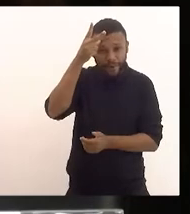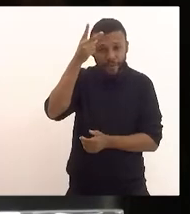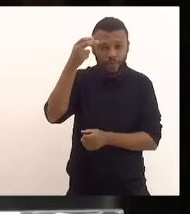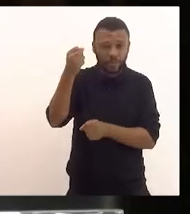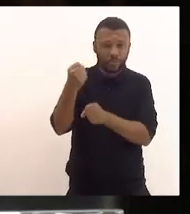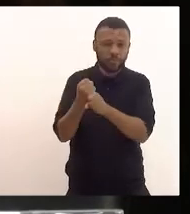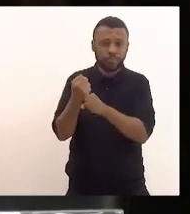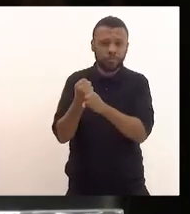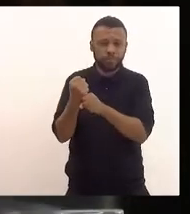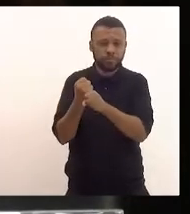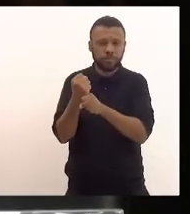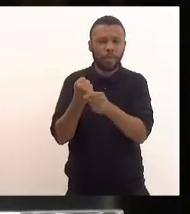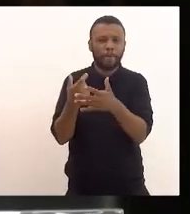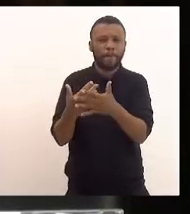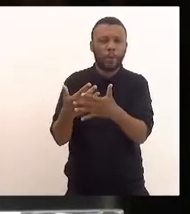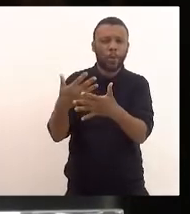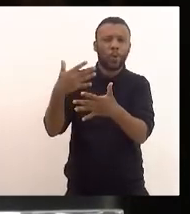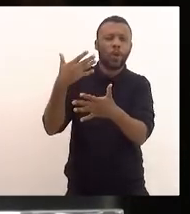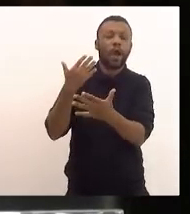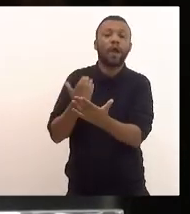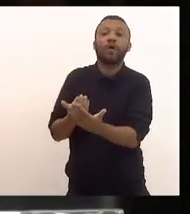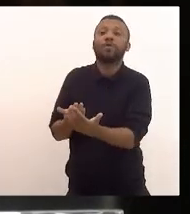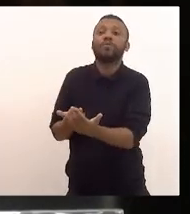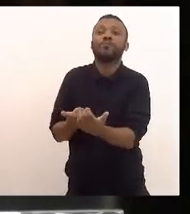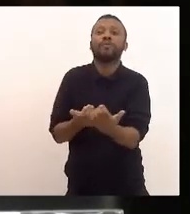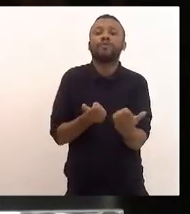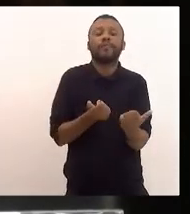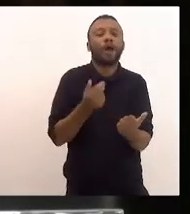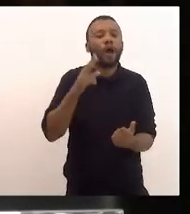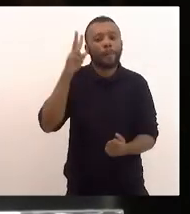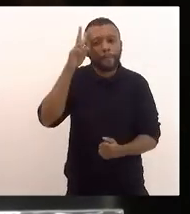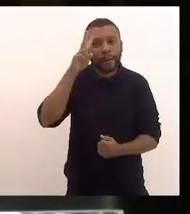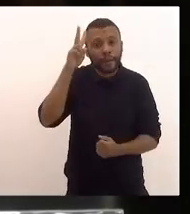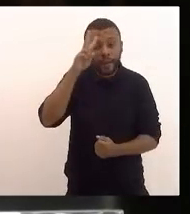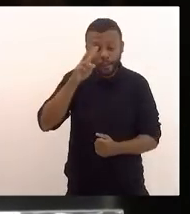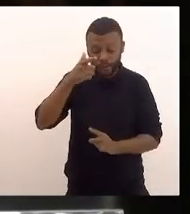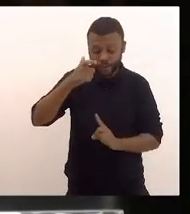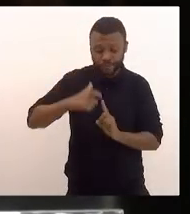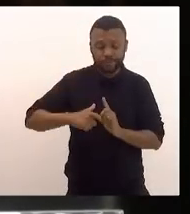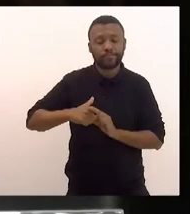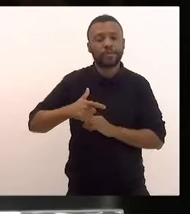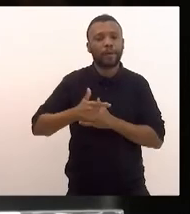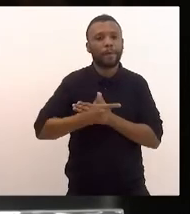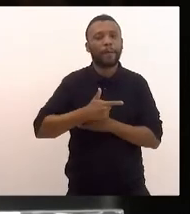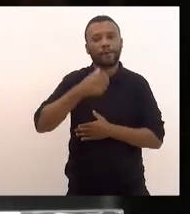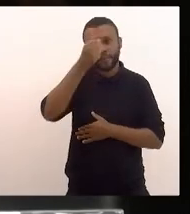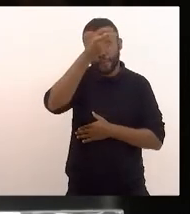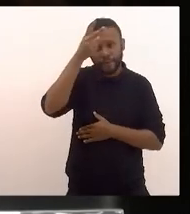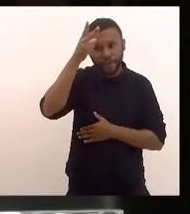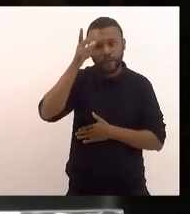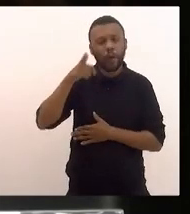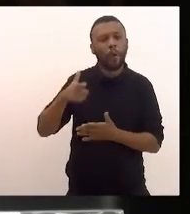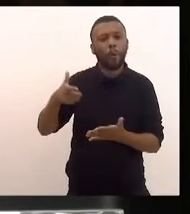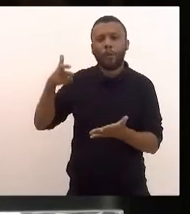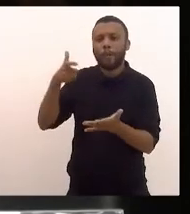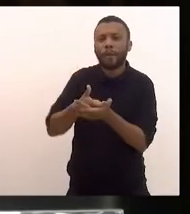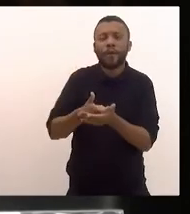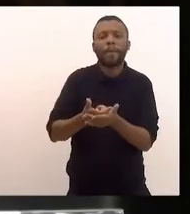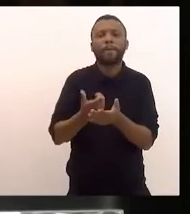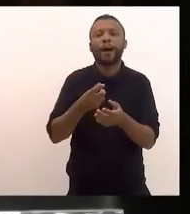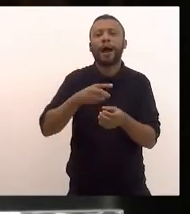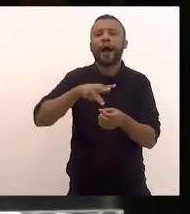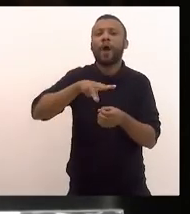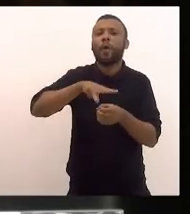na minha juventude ainda eu me lembro que como Prefeito eu comprei uma Kombi zero